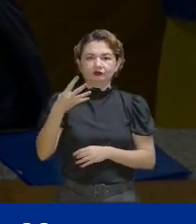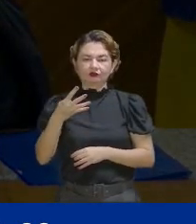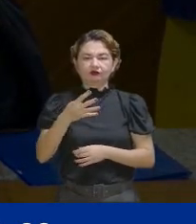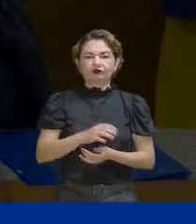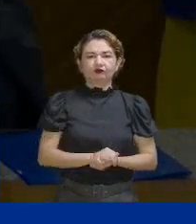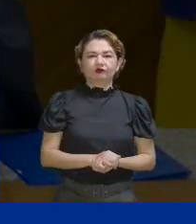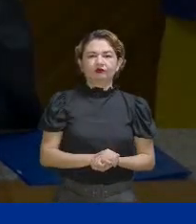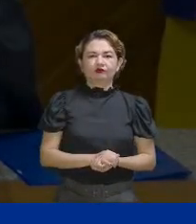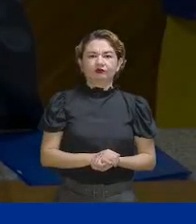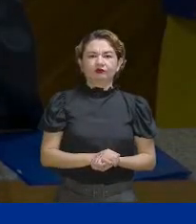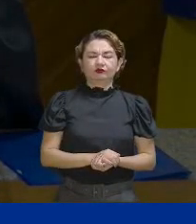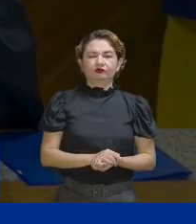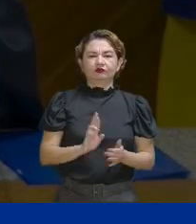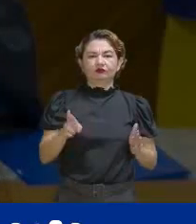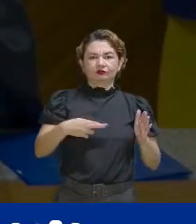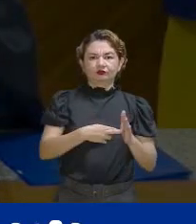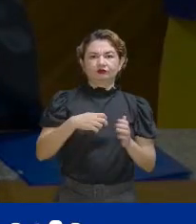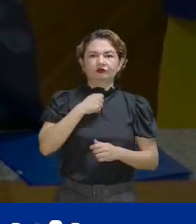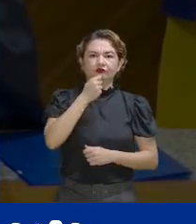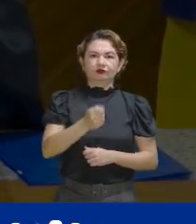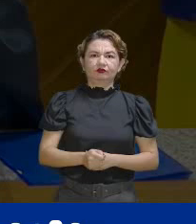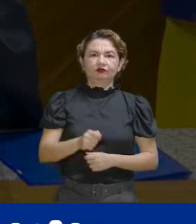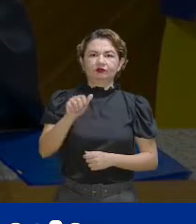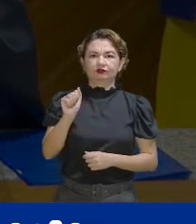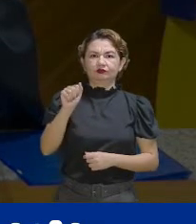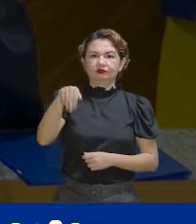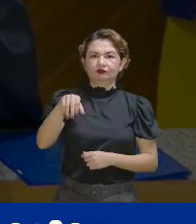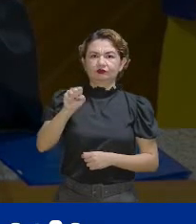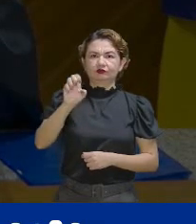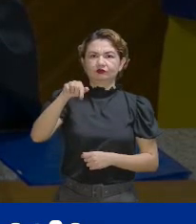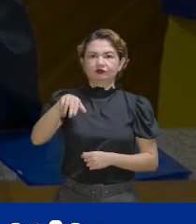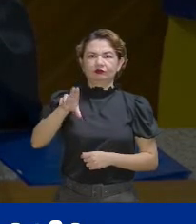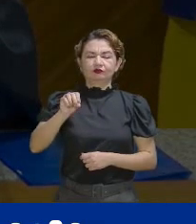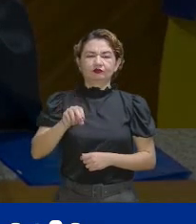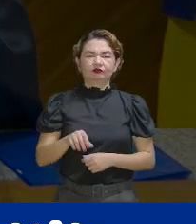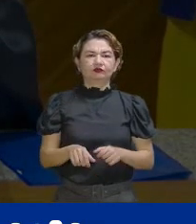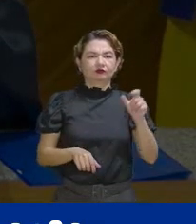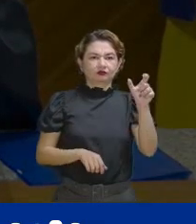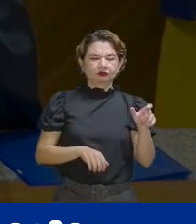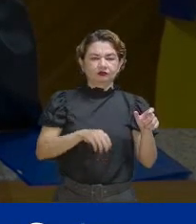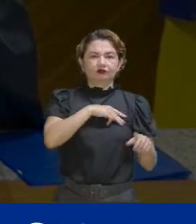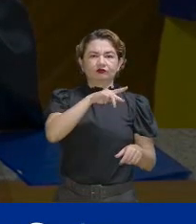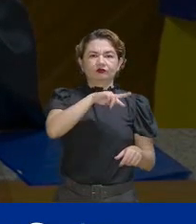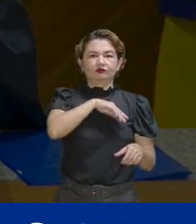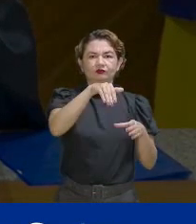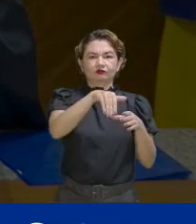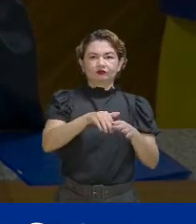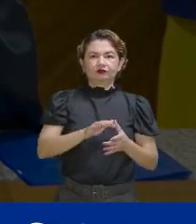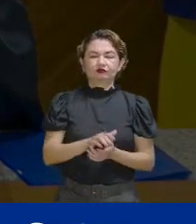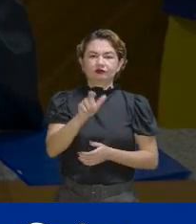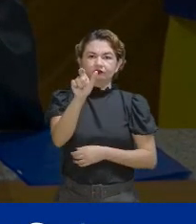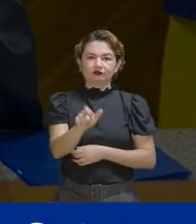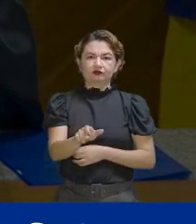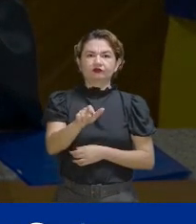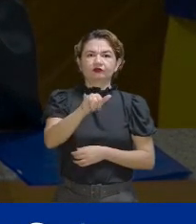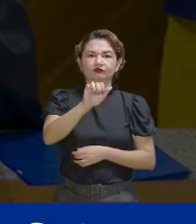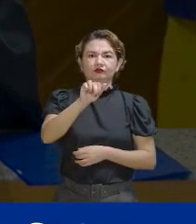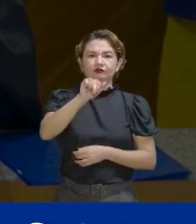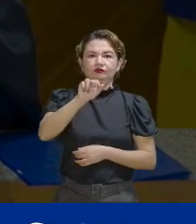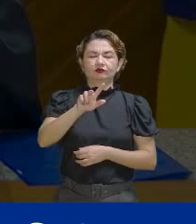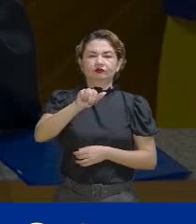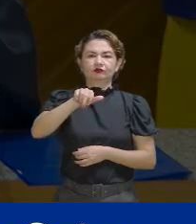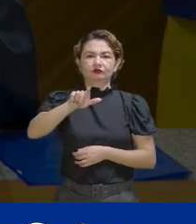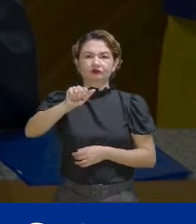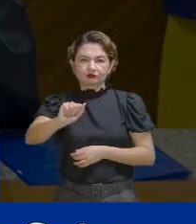0601-652-44. Relator, juiz Anselmo Gonçalves, embargante Ministério Público Eleitoral, embargada Zilma